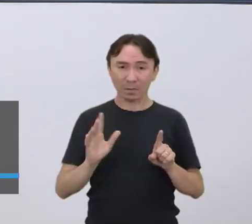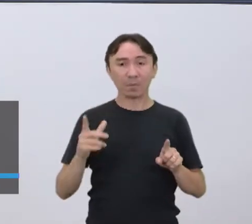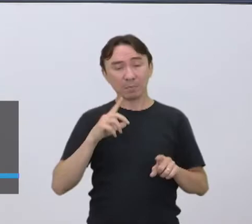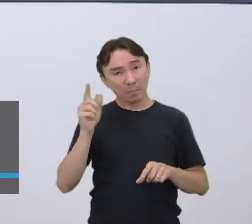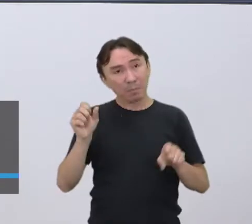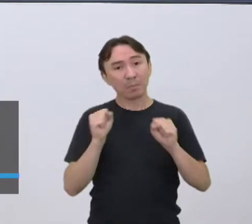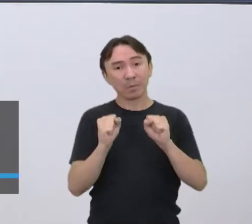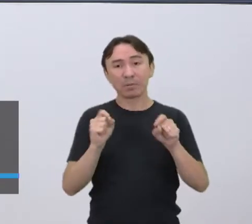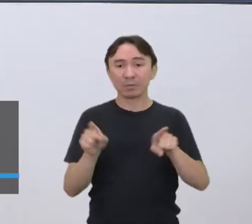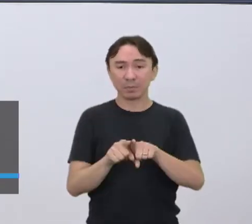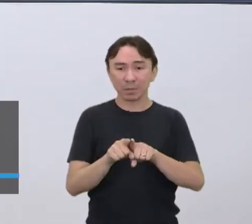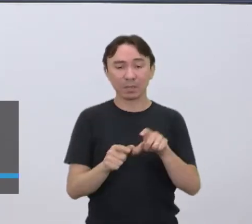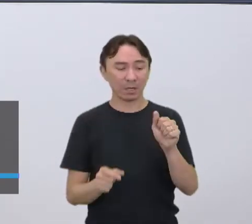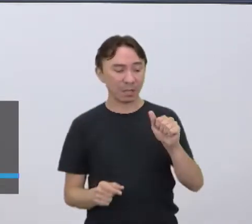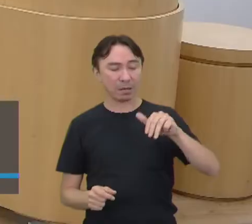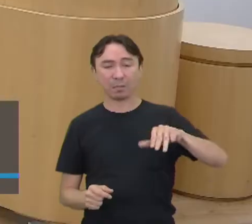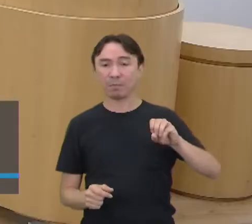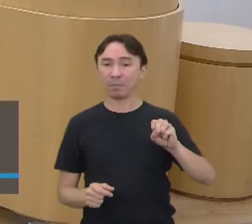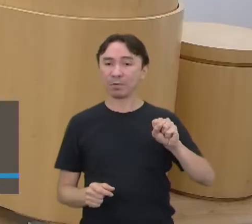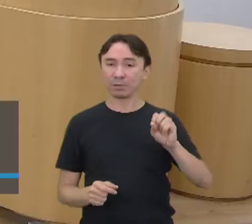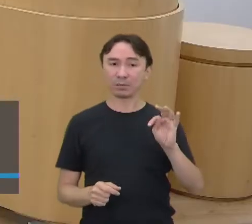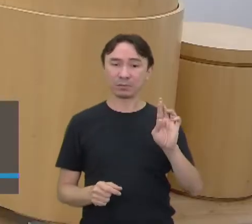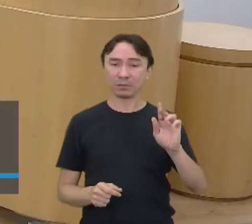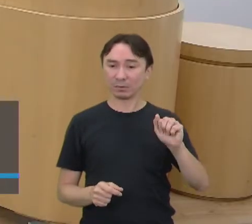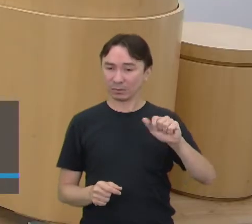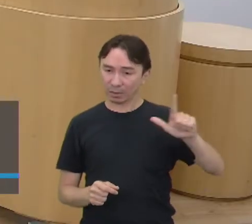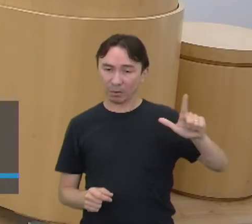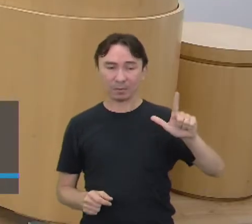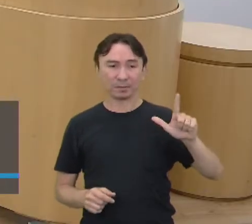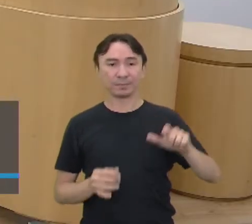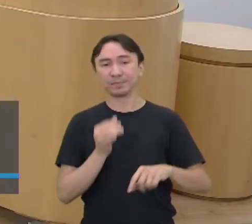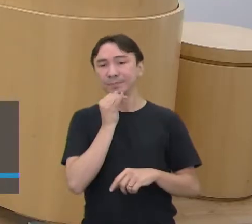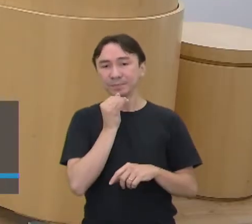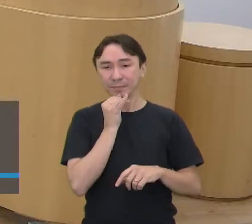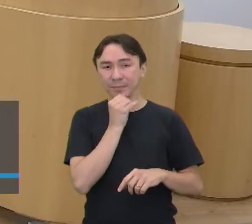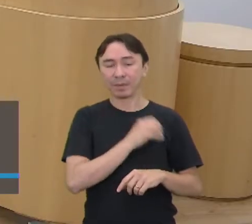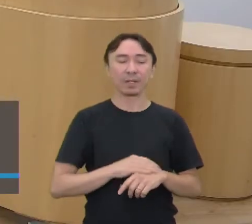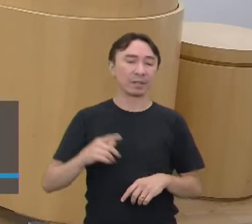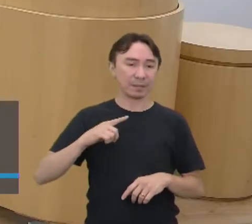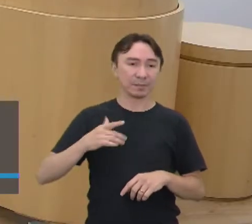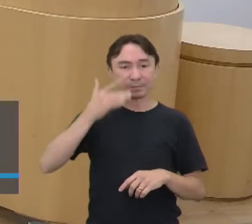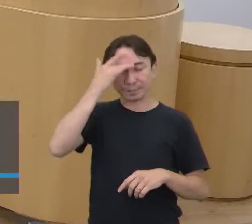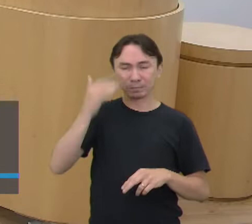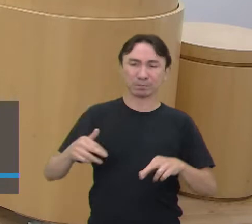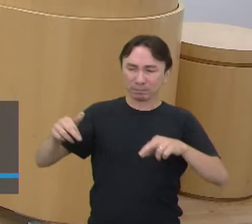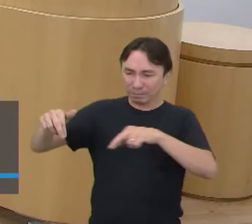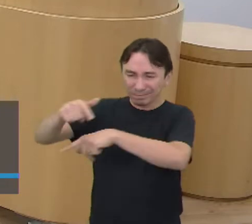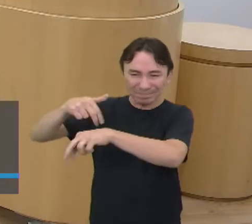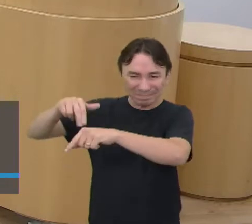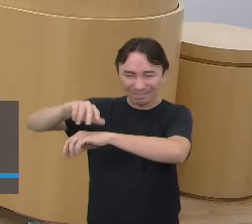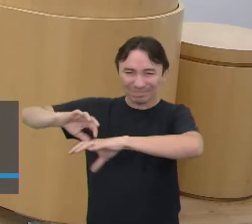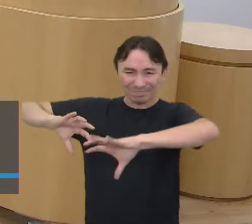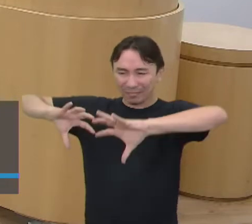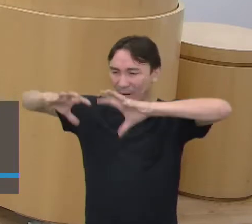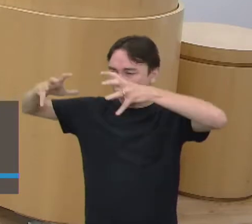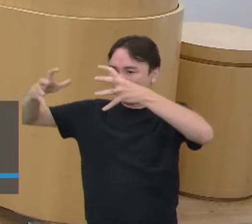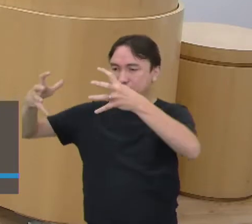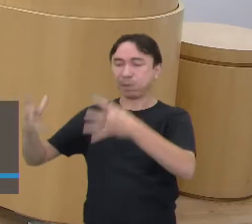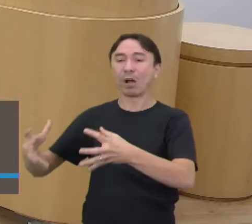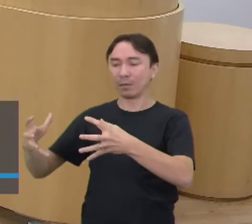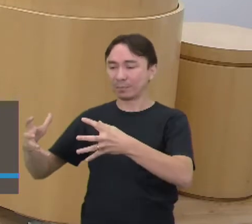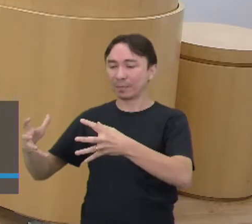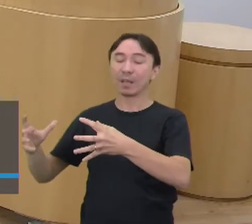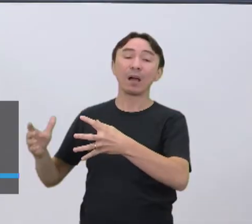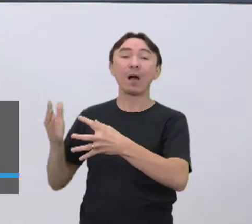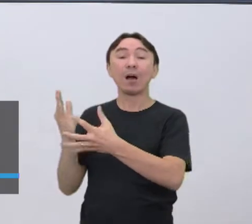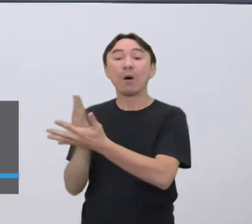Pode. Se eu tiver uma população e pegar um pedacinho, entre aspas, aí, daquela população, né? Isso é uma pesquisa amostral. Isso é uma pesquisa